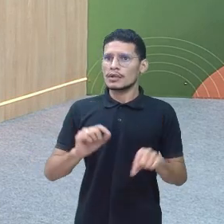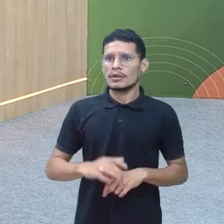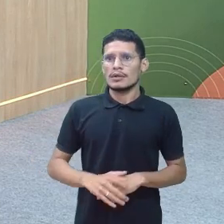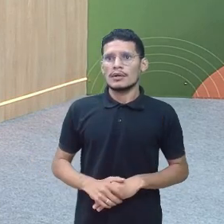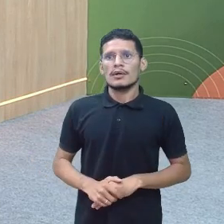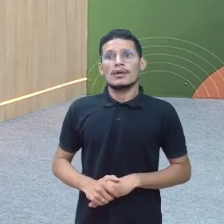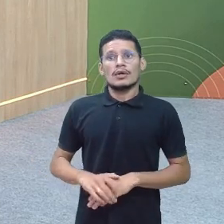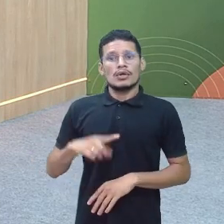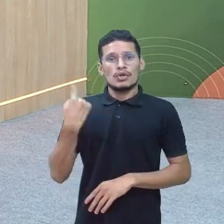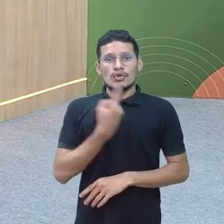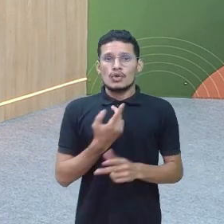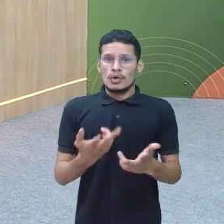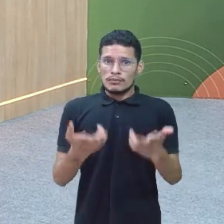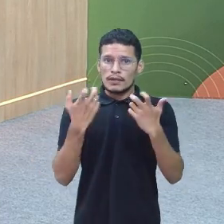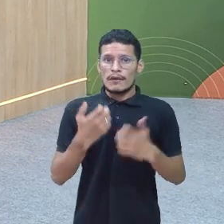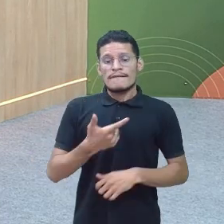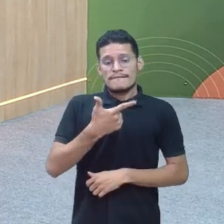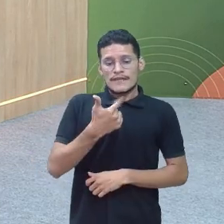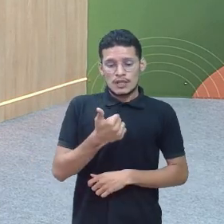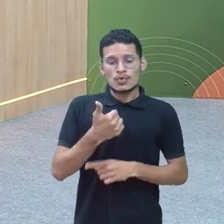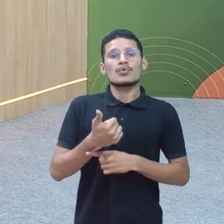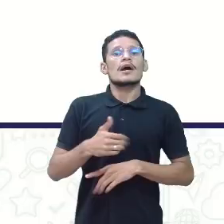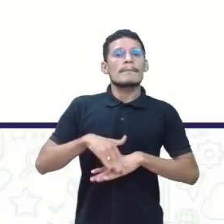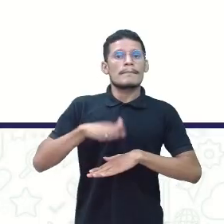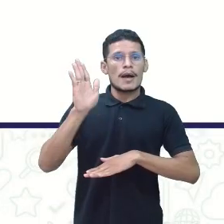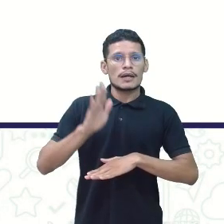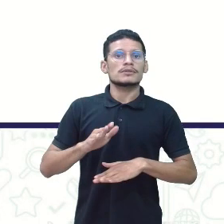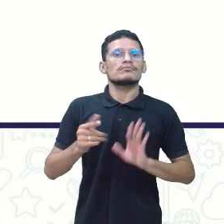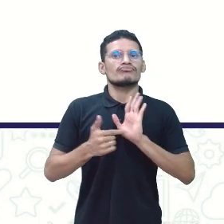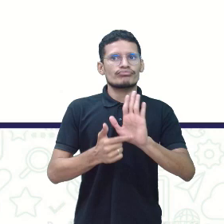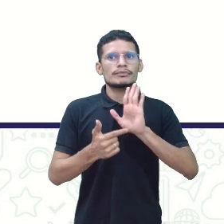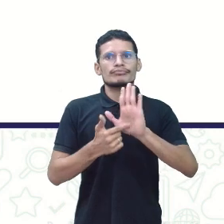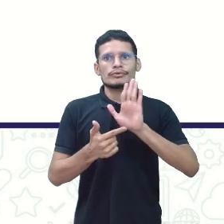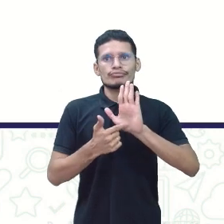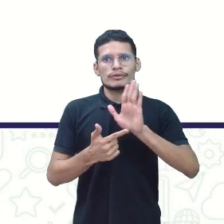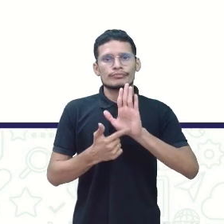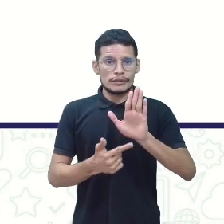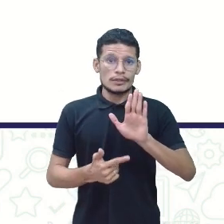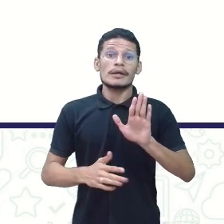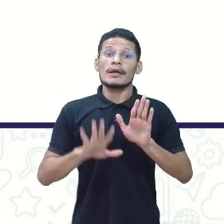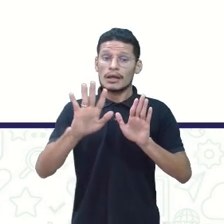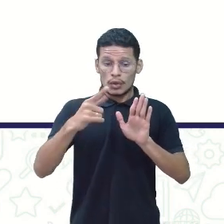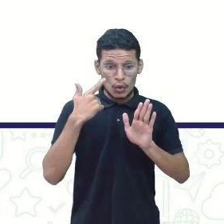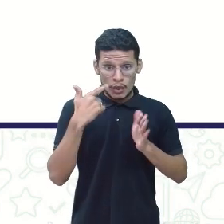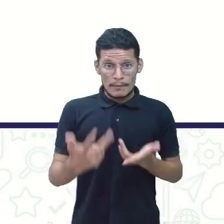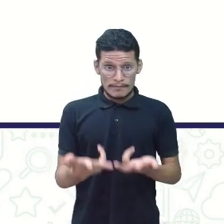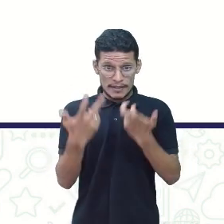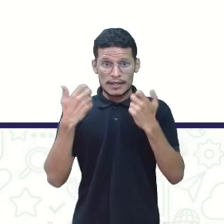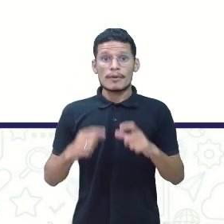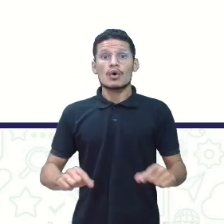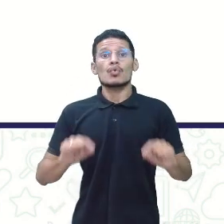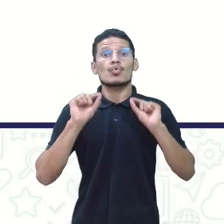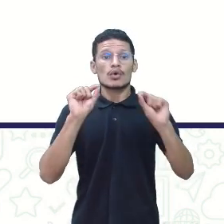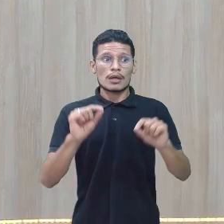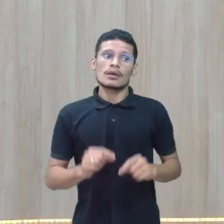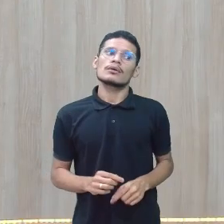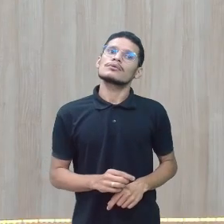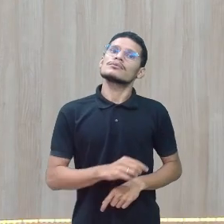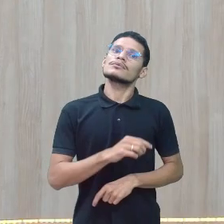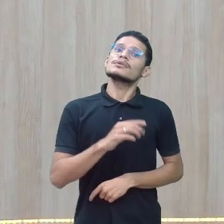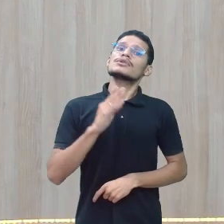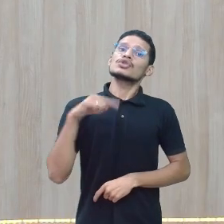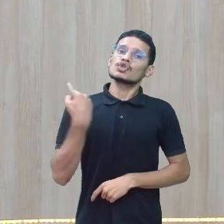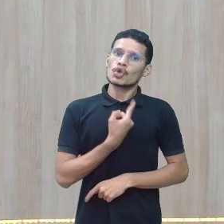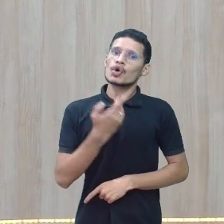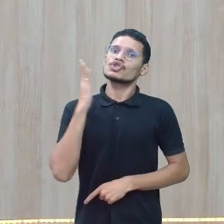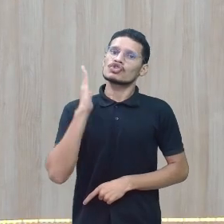gente observa que o 21 é o número que mais se repete. Então, perceba que de lá até agora, a gente está vendo quais são